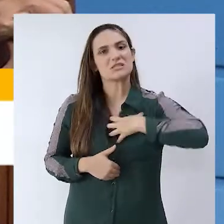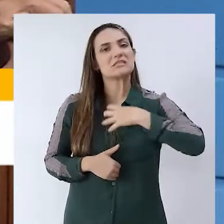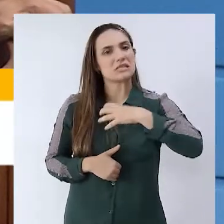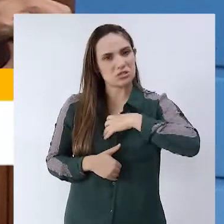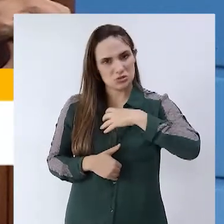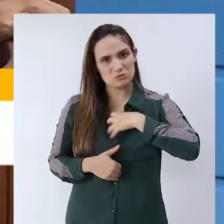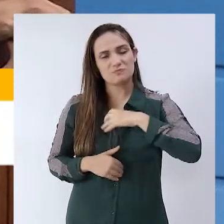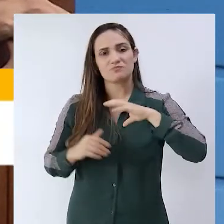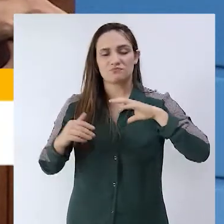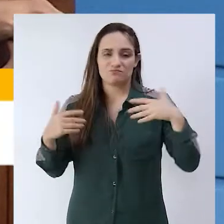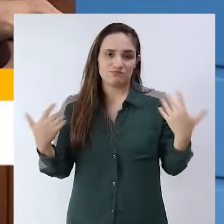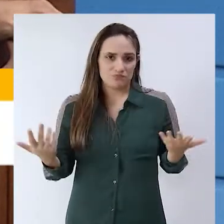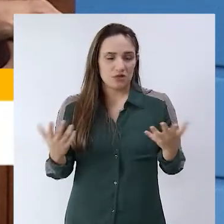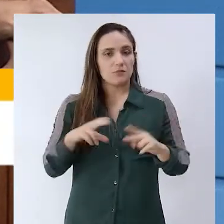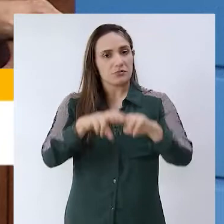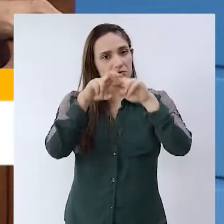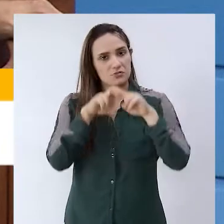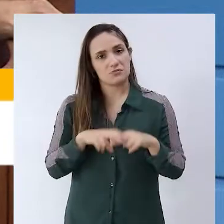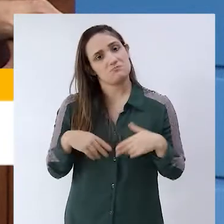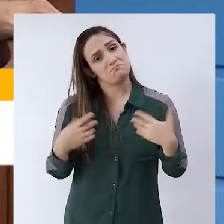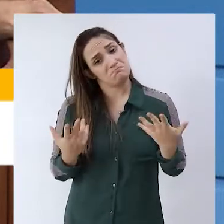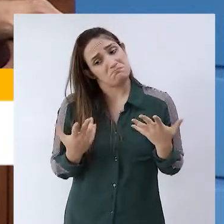ser humano tem. Então,